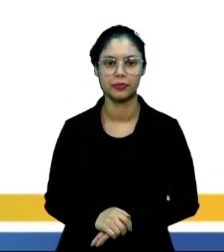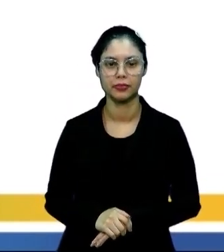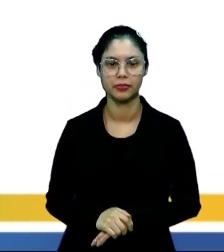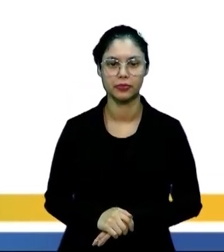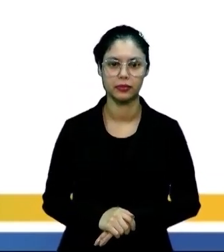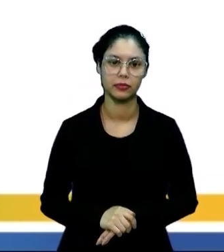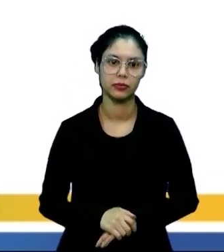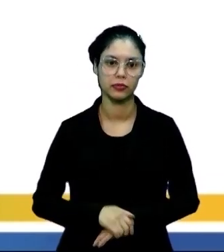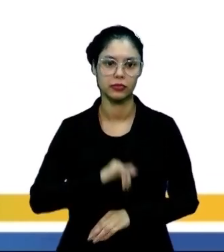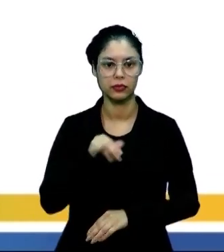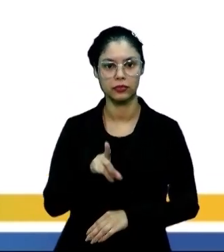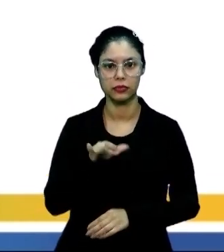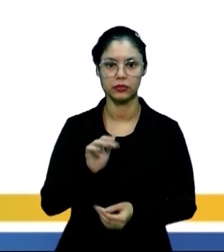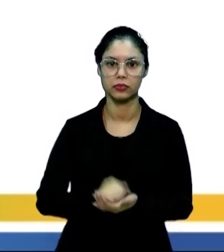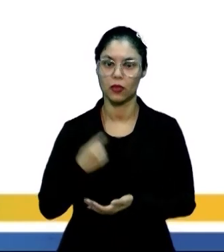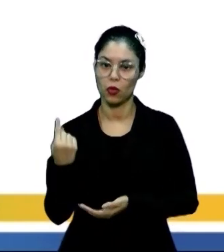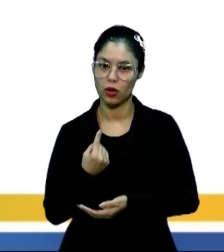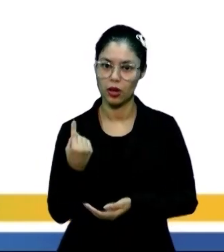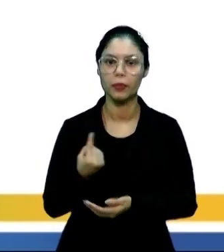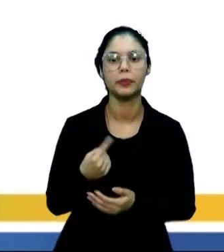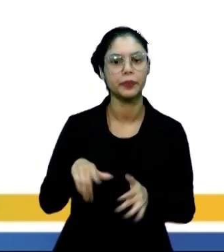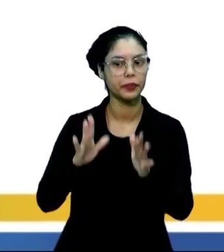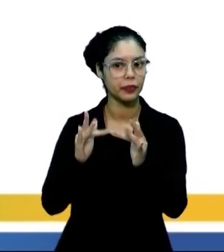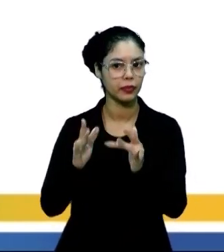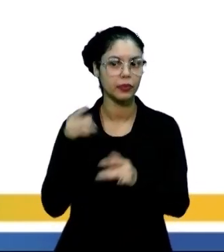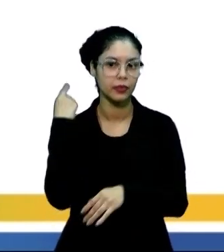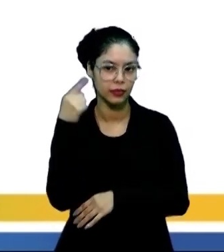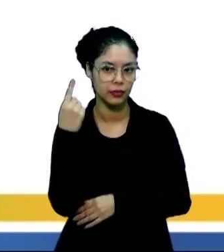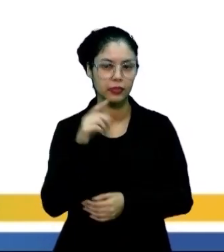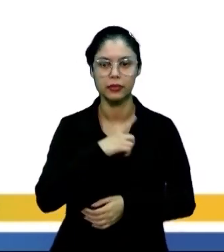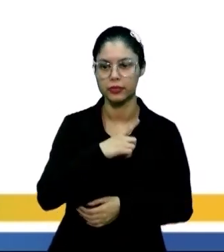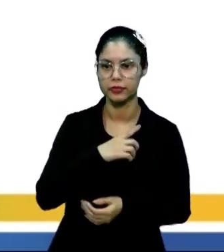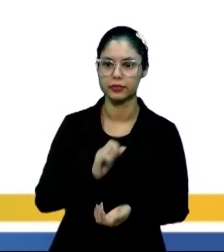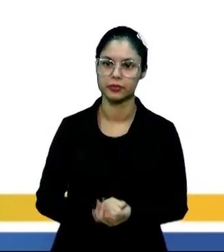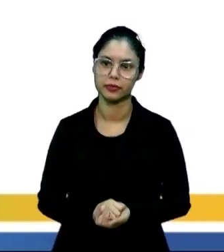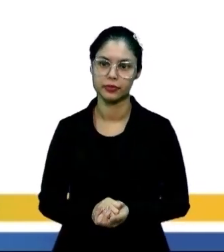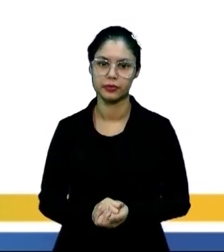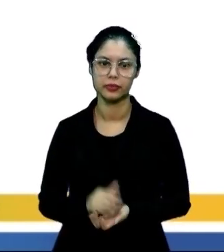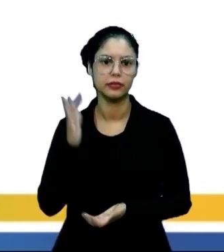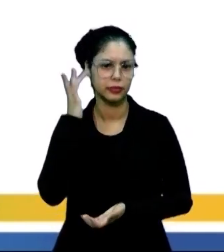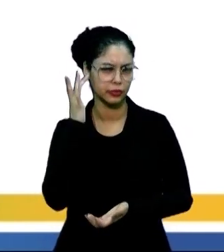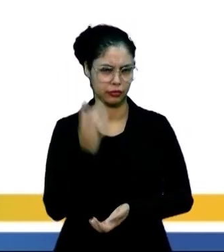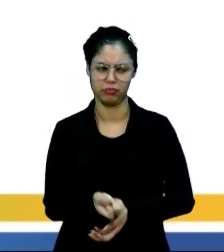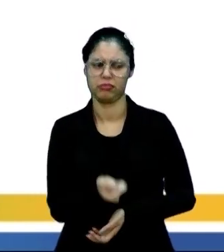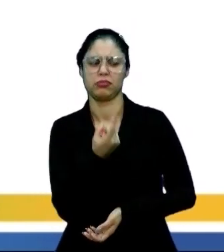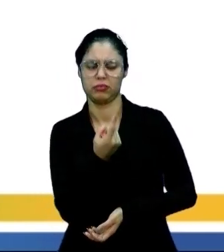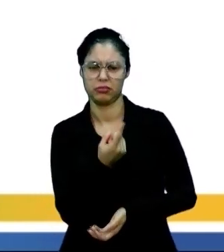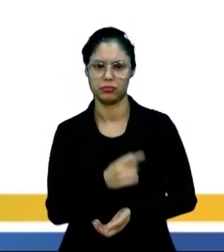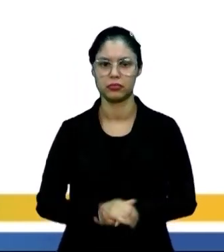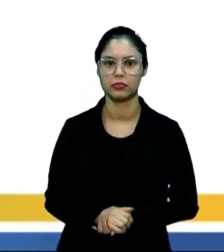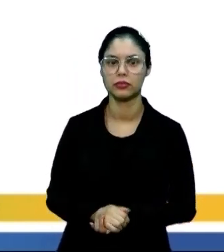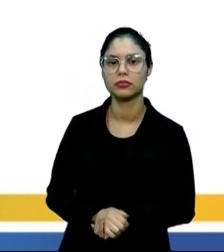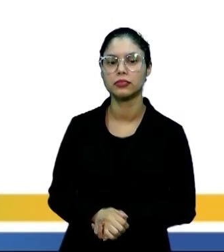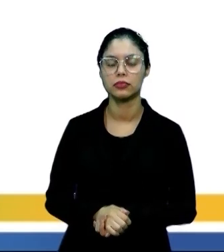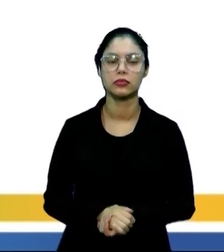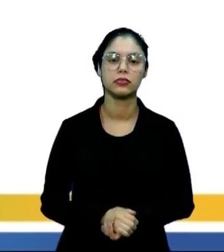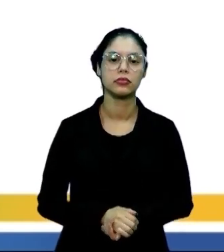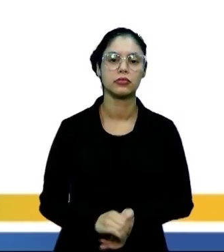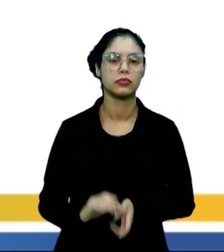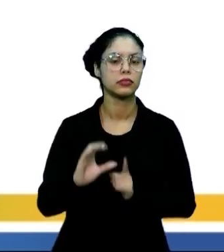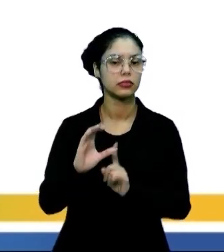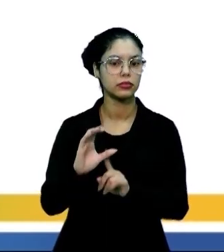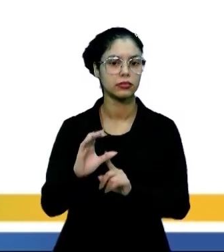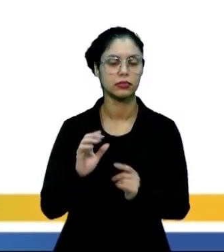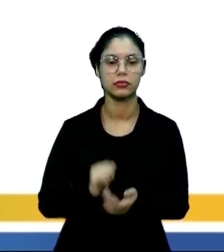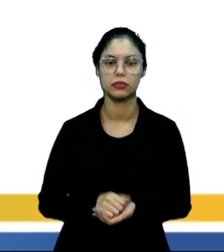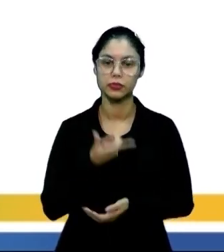B, Jodel é uma única namorada maluca que John teve e Garfield acha isso estranho.